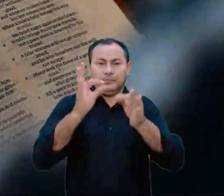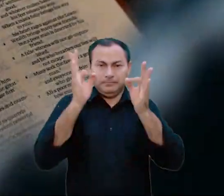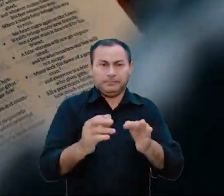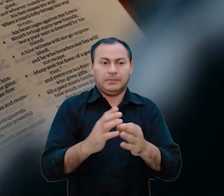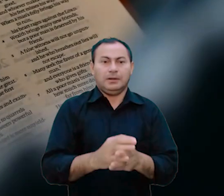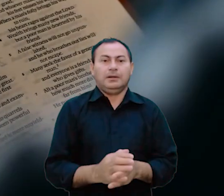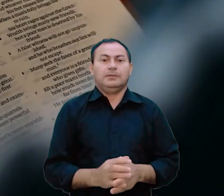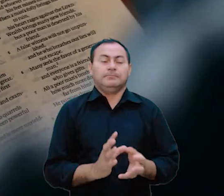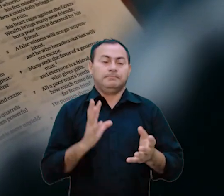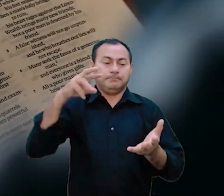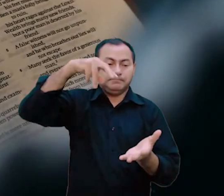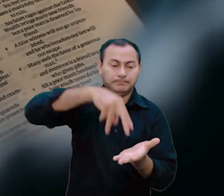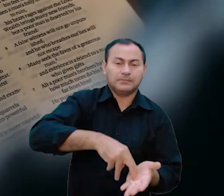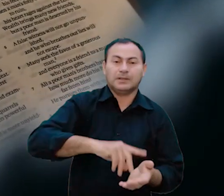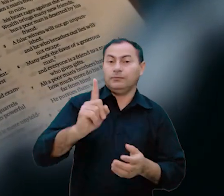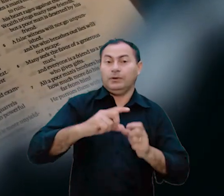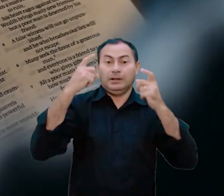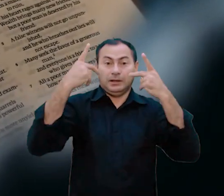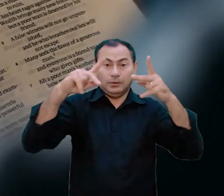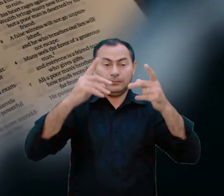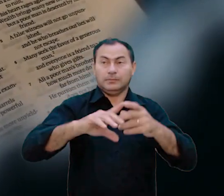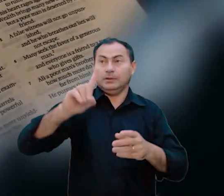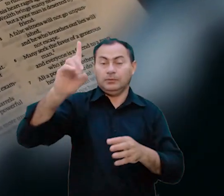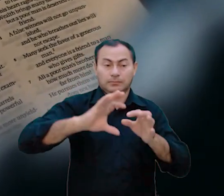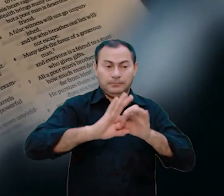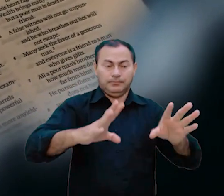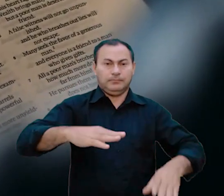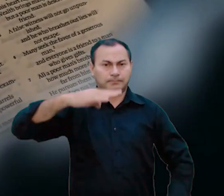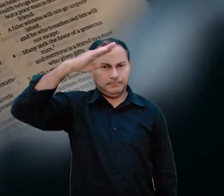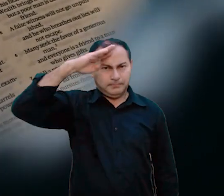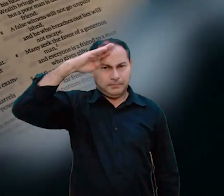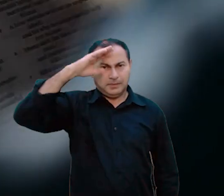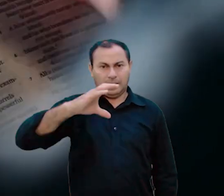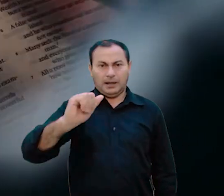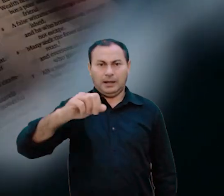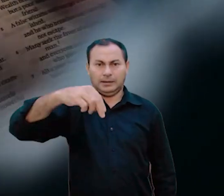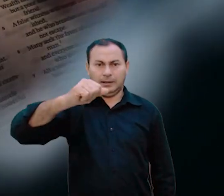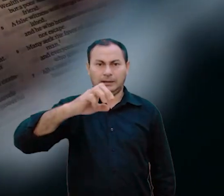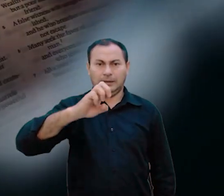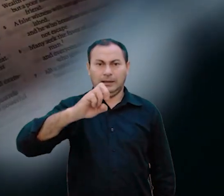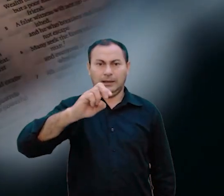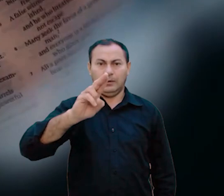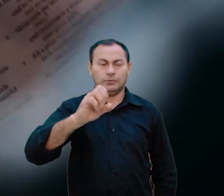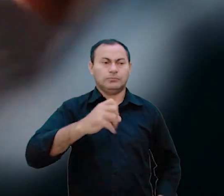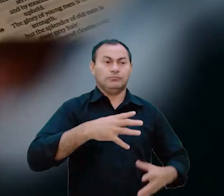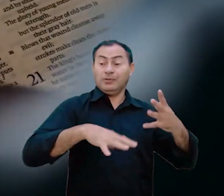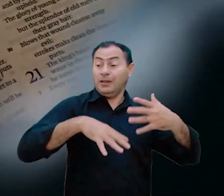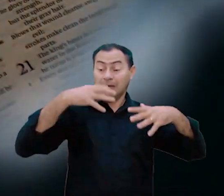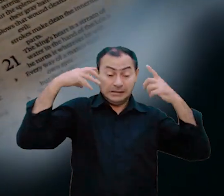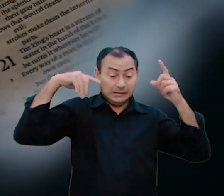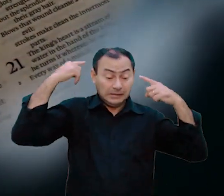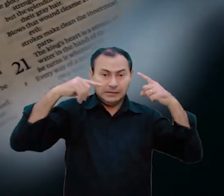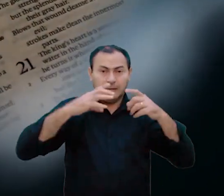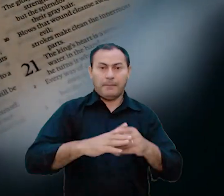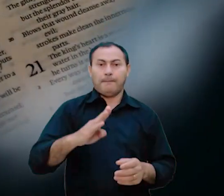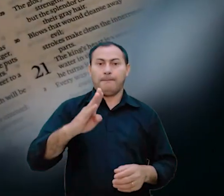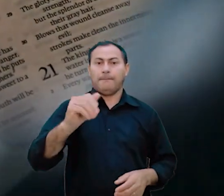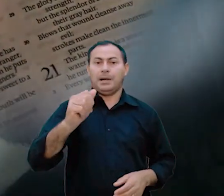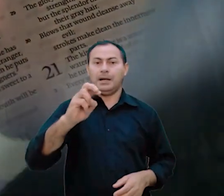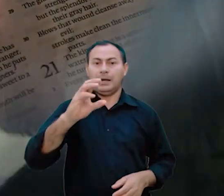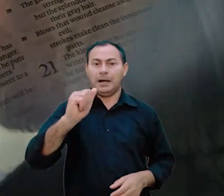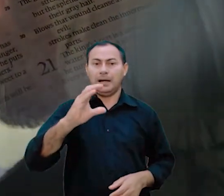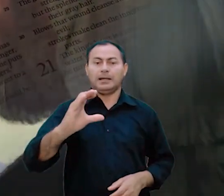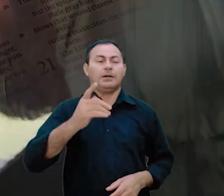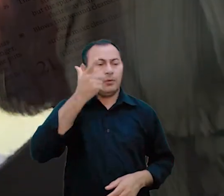Com certeza isso foi uma intervenção sobrenatural. Deus deixou o exército dos cananeus em pânico. Baraque